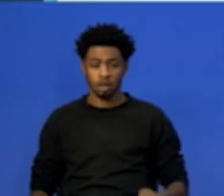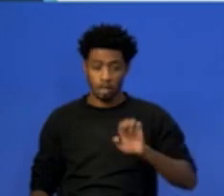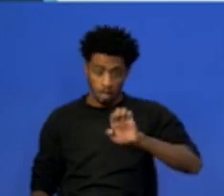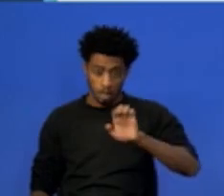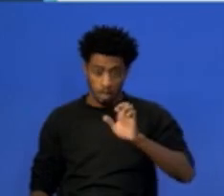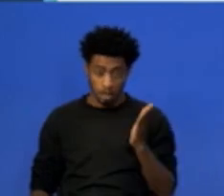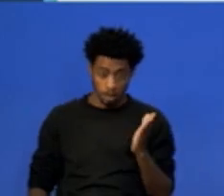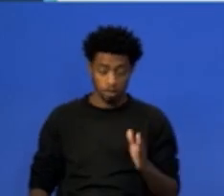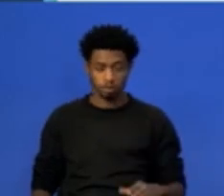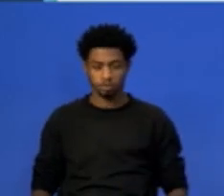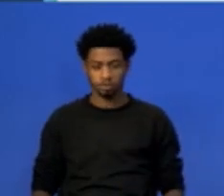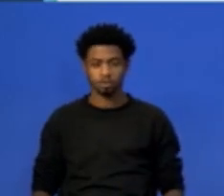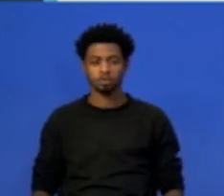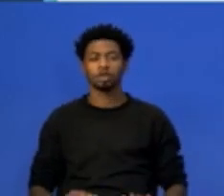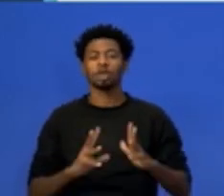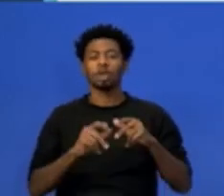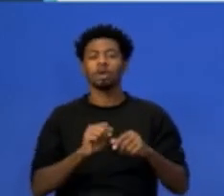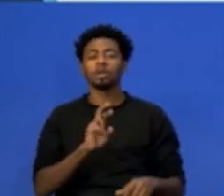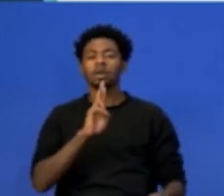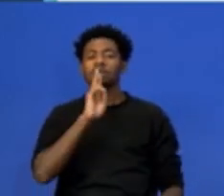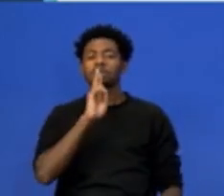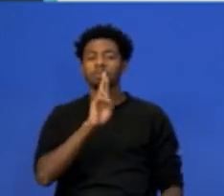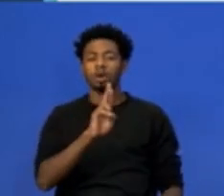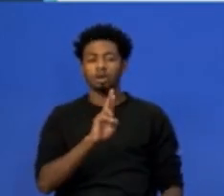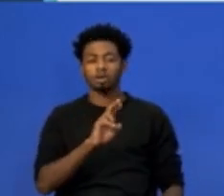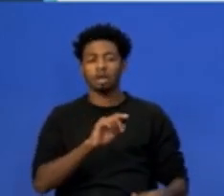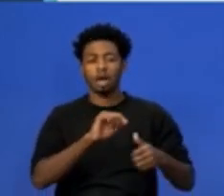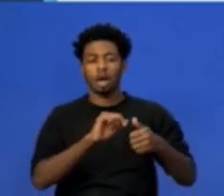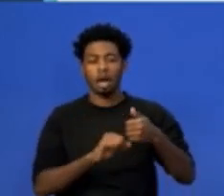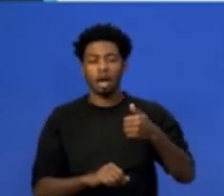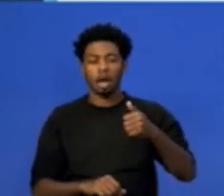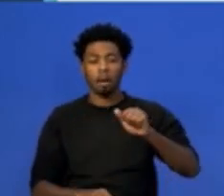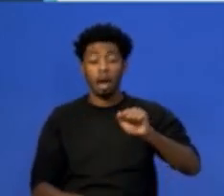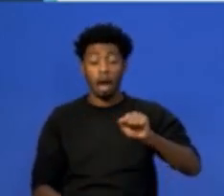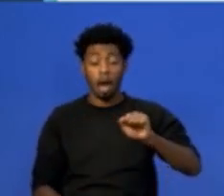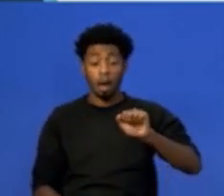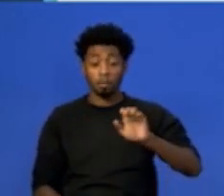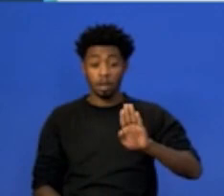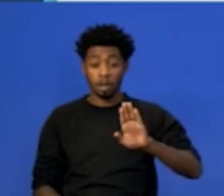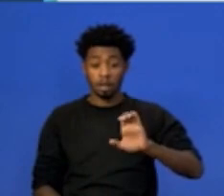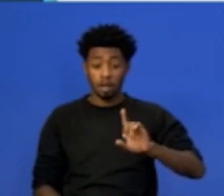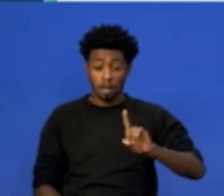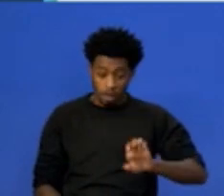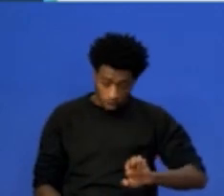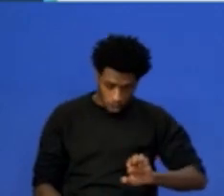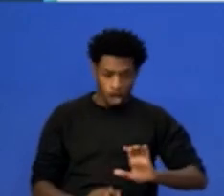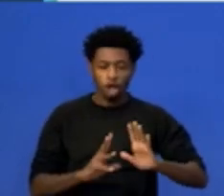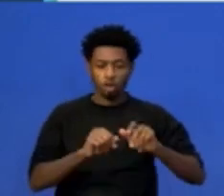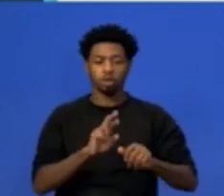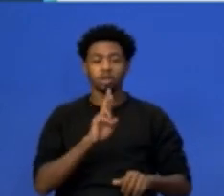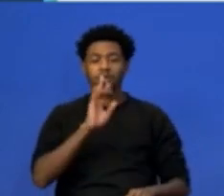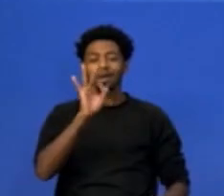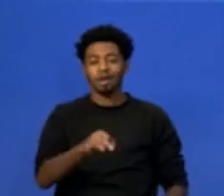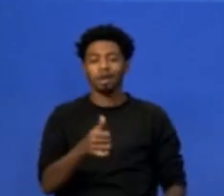E. Todas as alternativas anteriores estão